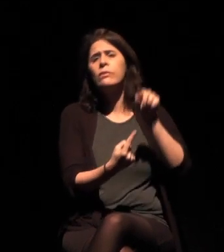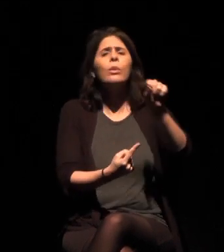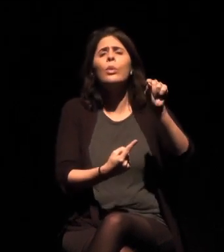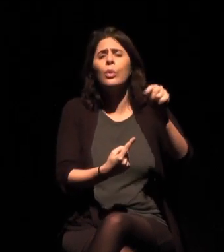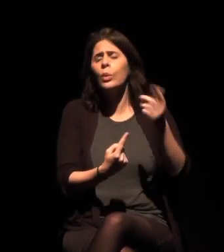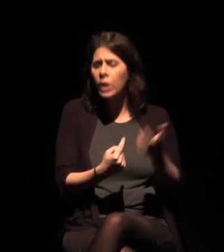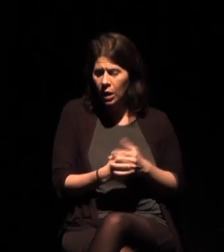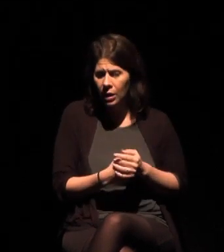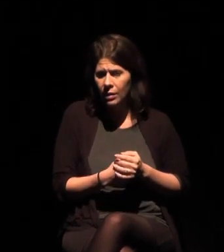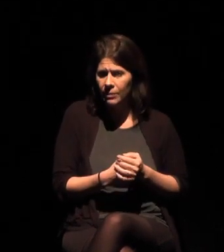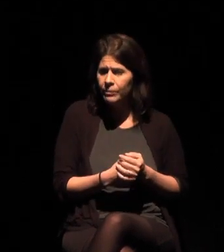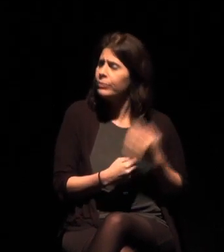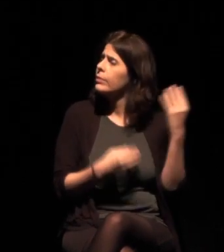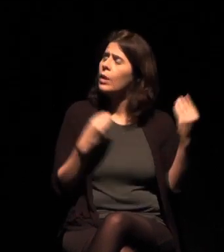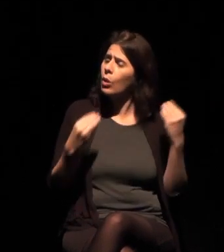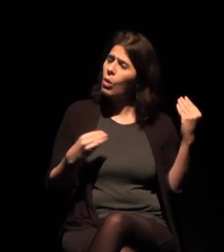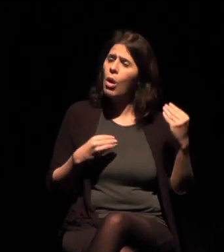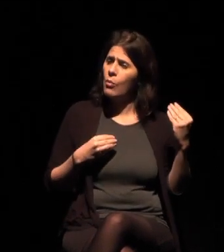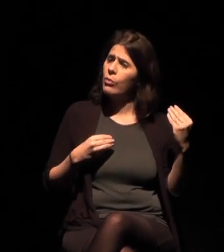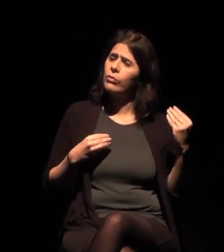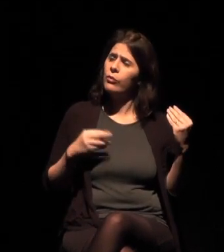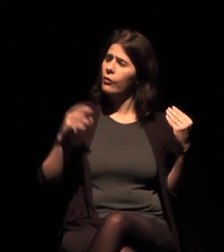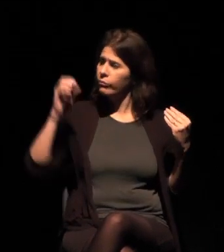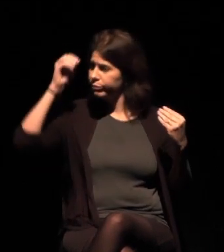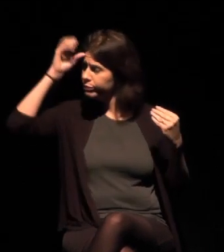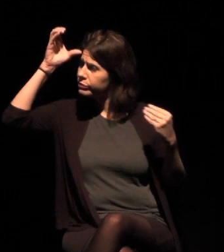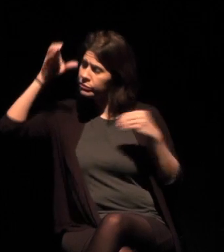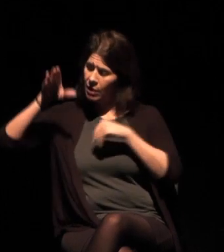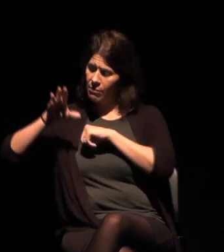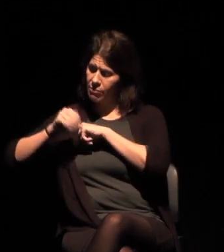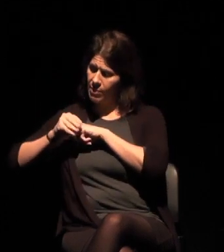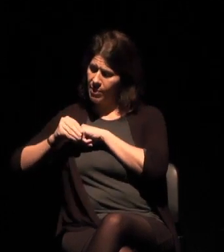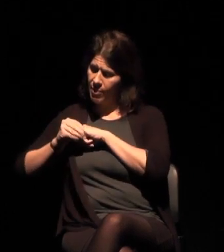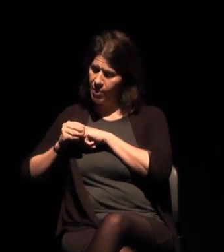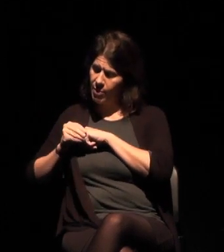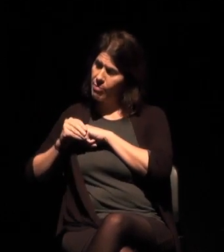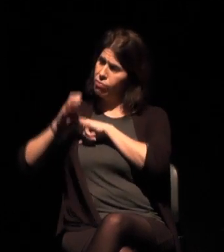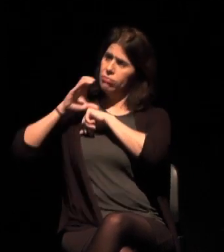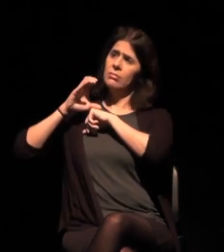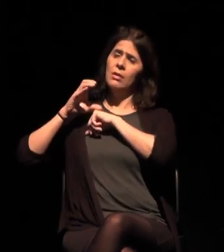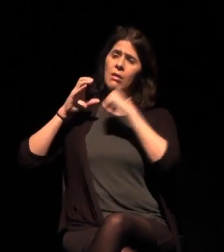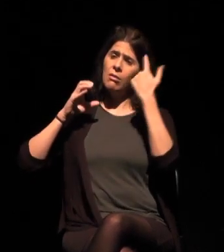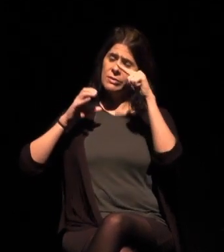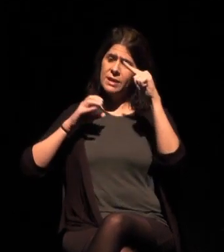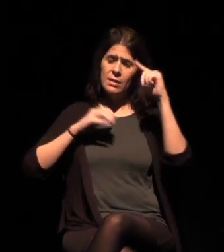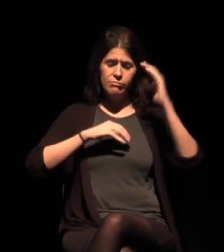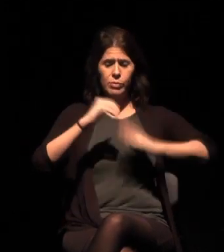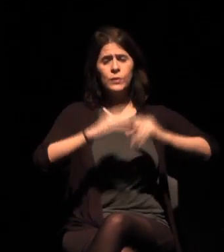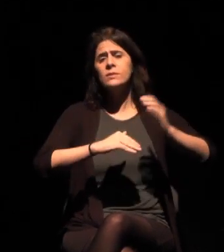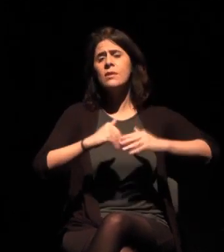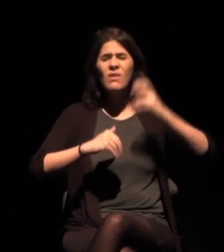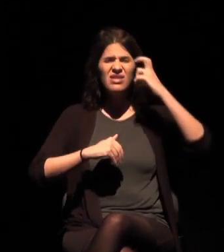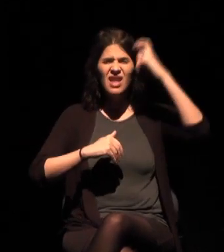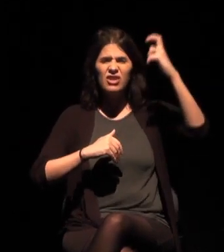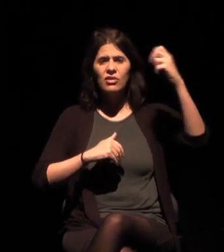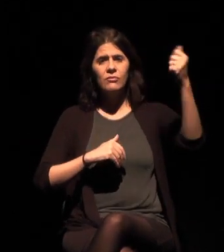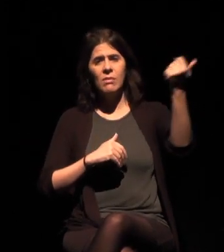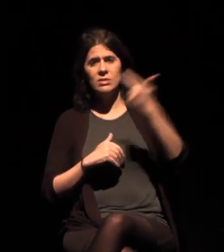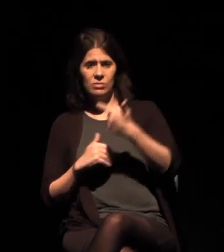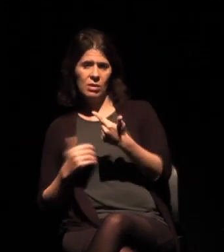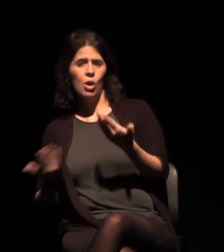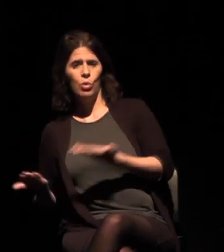conhecimento é e produzir algo mais inteligente do que a gente consegue produzir hoje acho que esse é um pouco o futuro